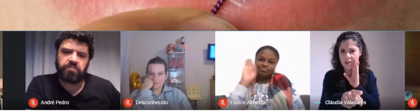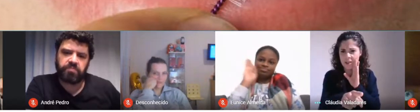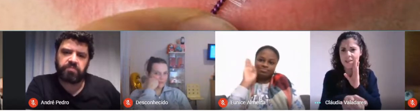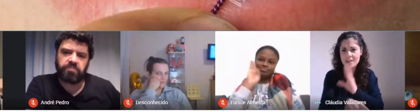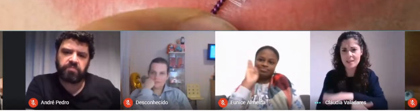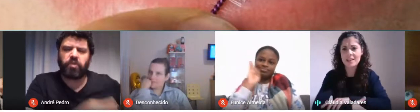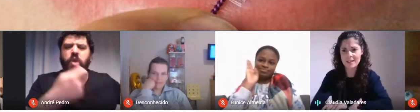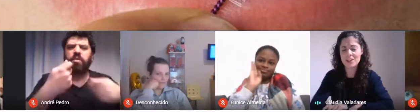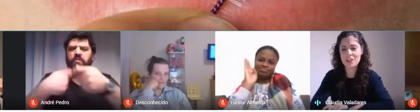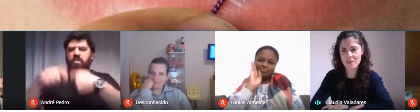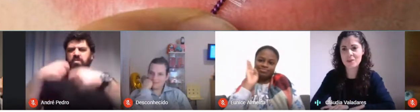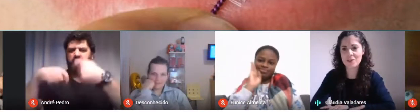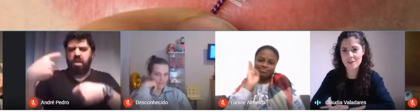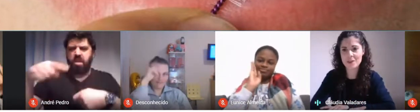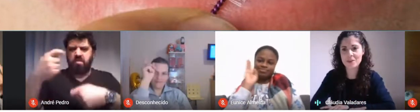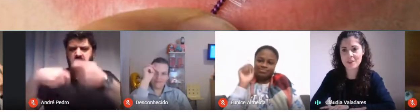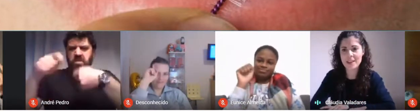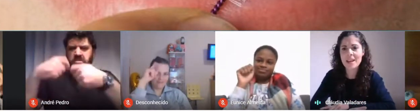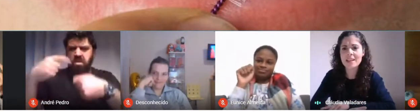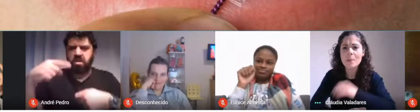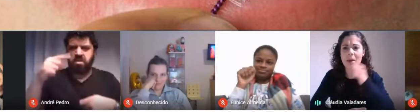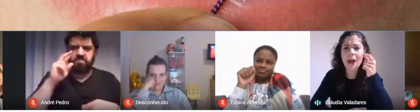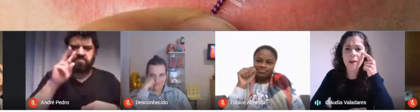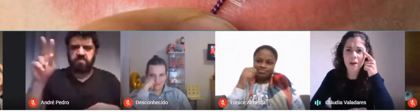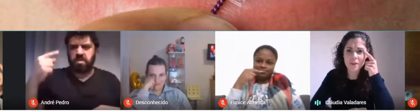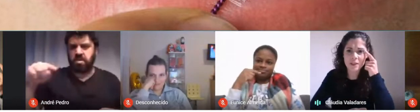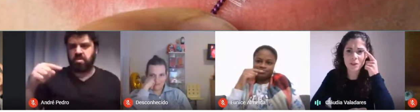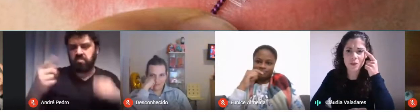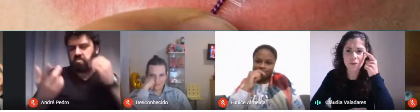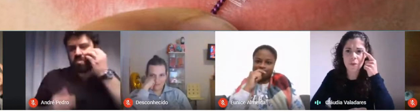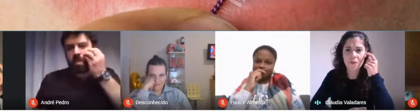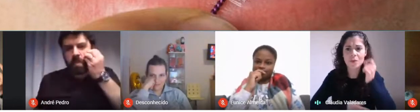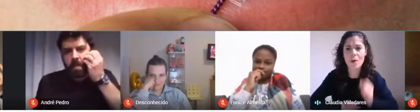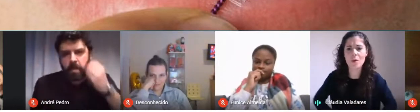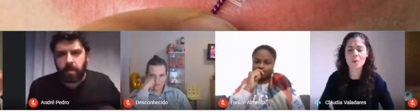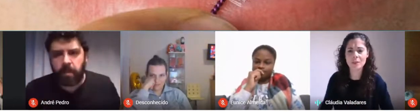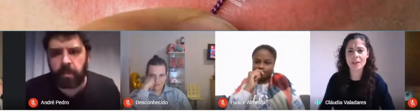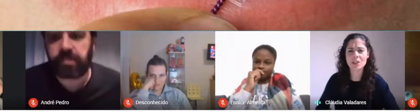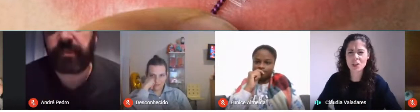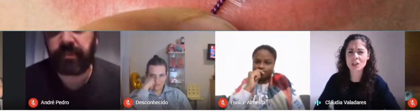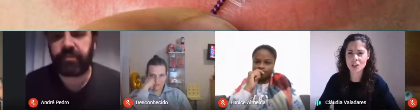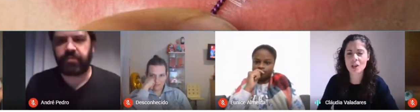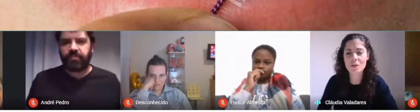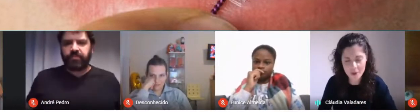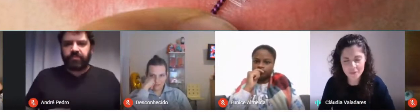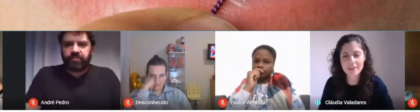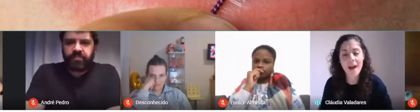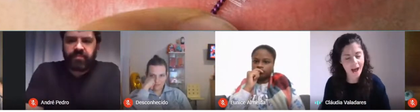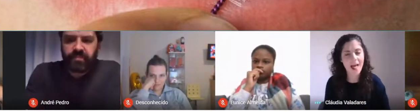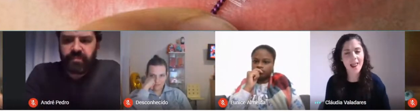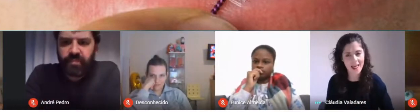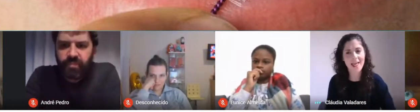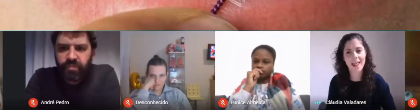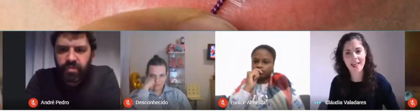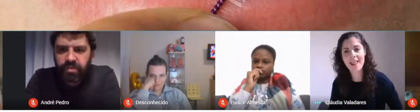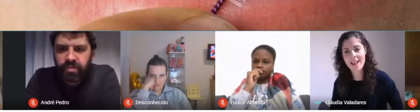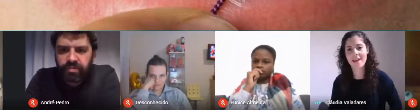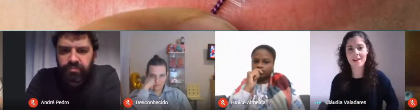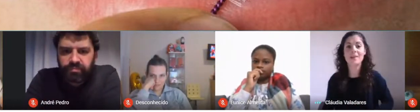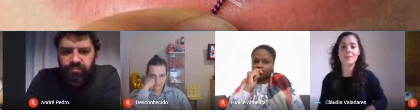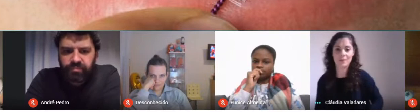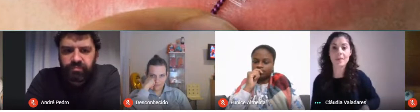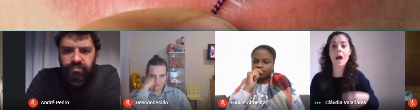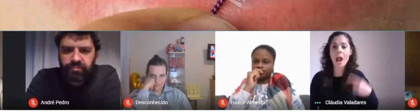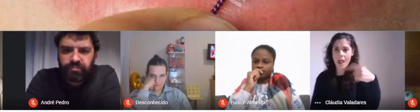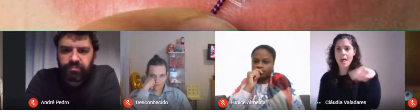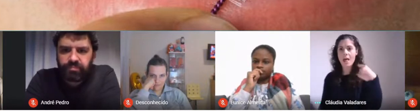Já? Sim, sim, já viram, sim. Também há à venda, não há. O André diz Sim, que acha sim. que já viu à venda. O escovilhão pode-se